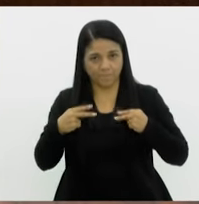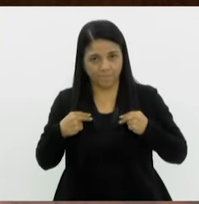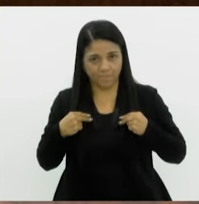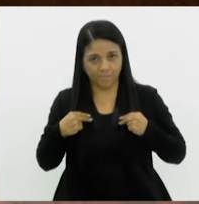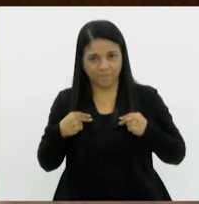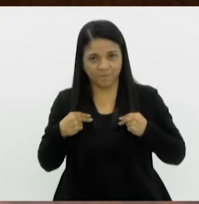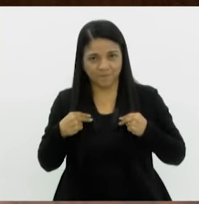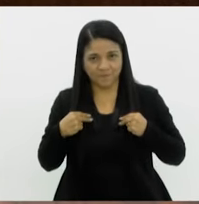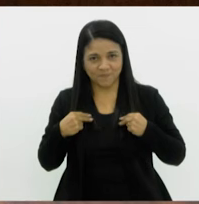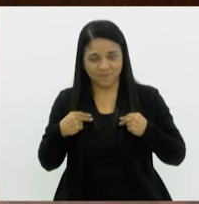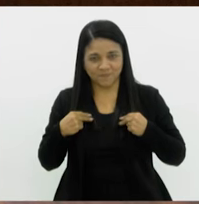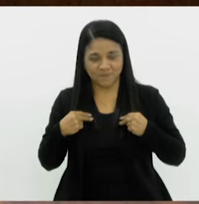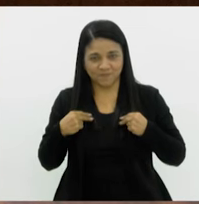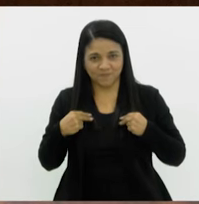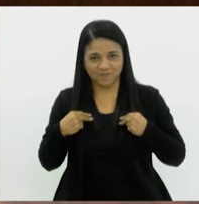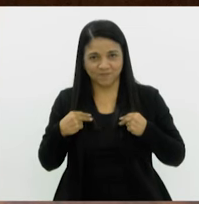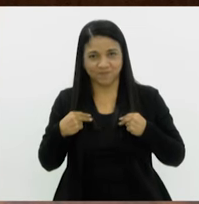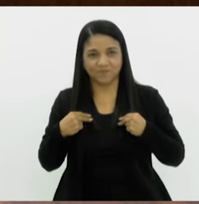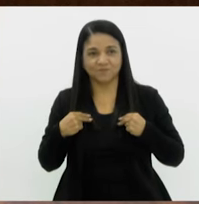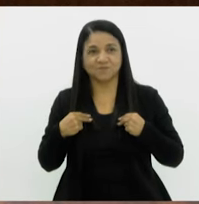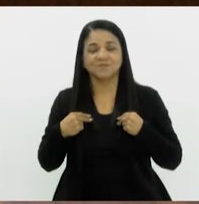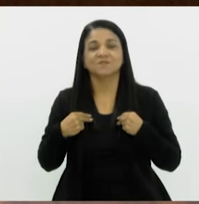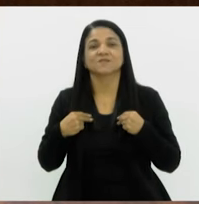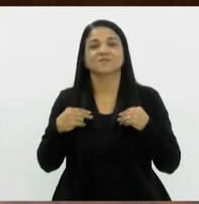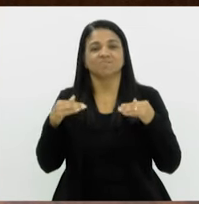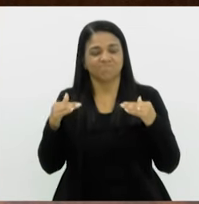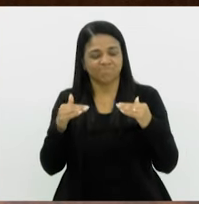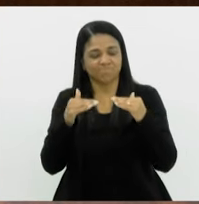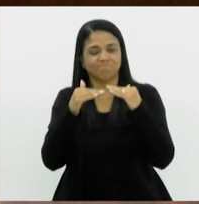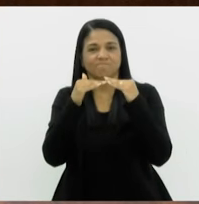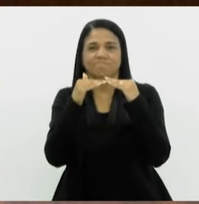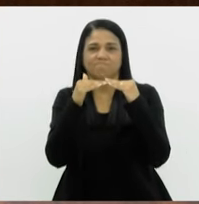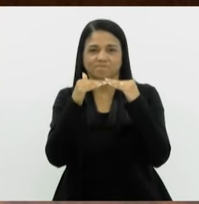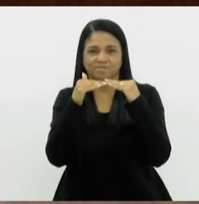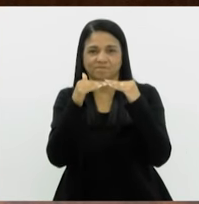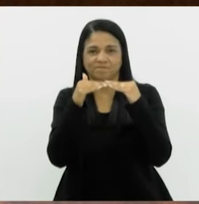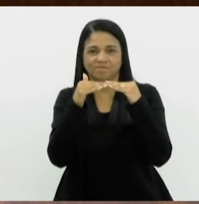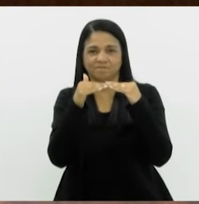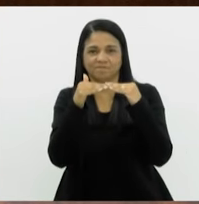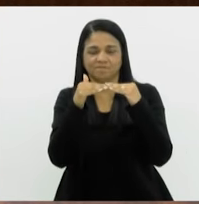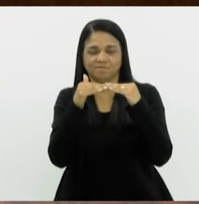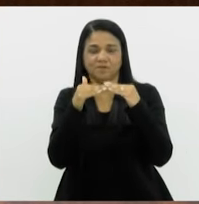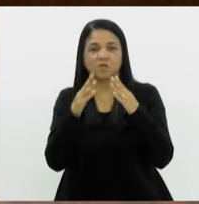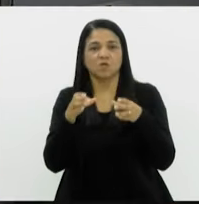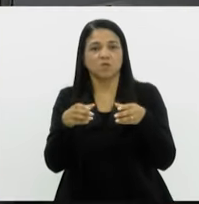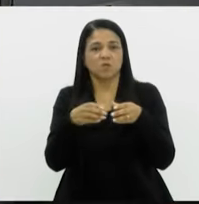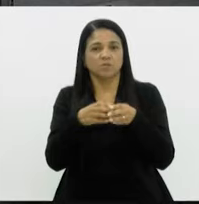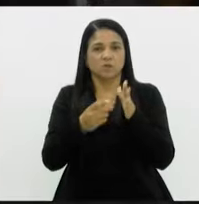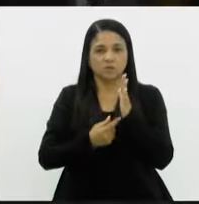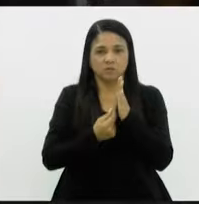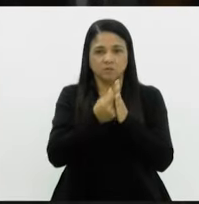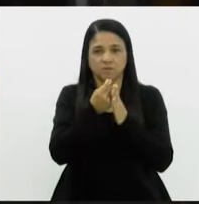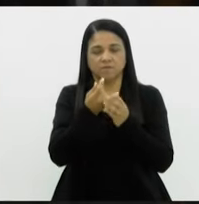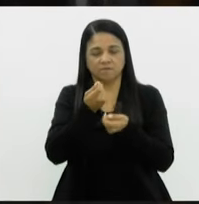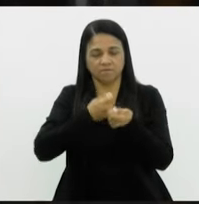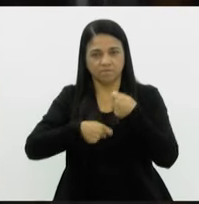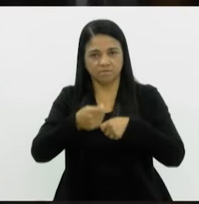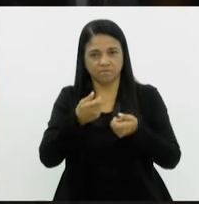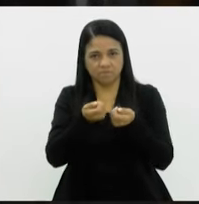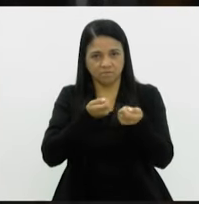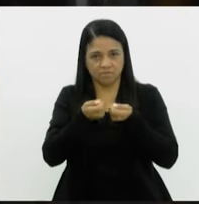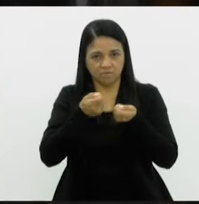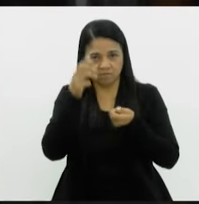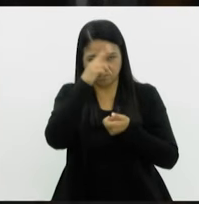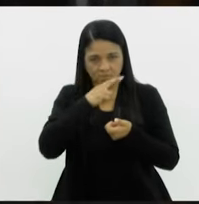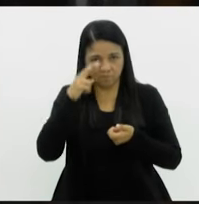não podia ser outro a não ser favorável. Pela Comissão de Orçamento, Finanças, Fiscalização Financeira e